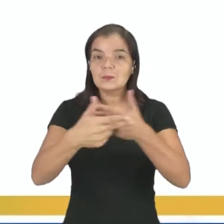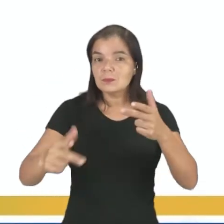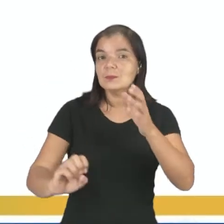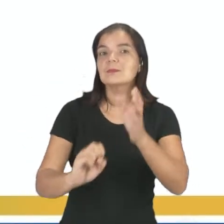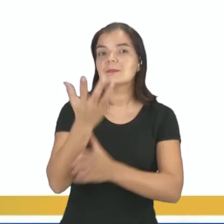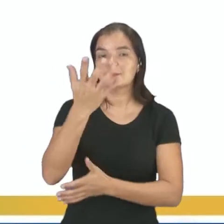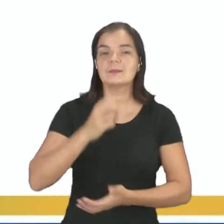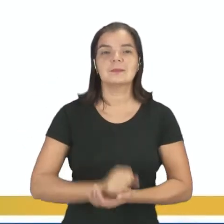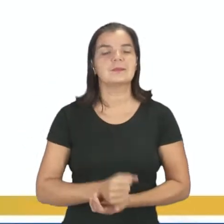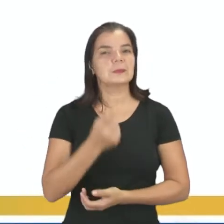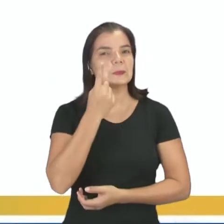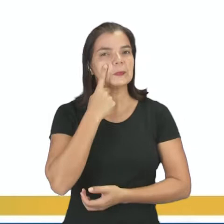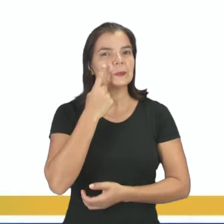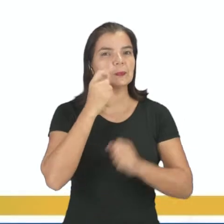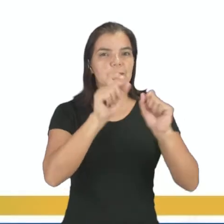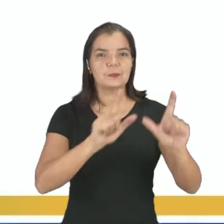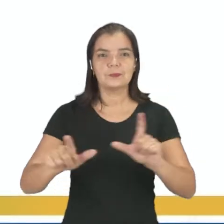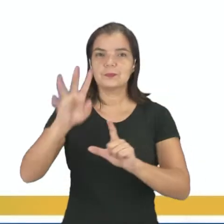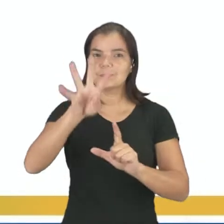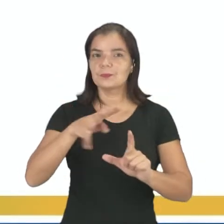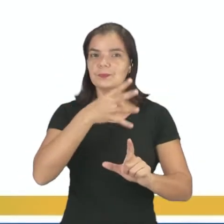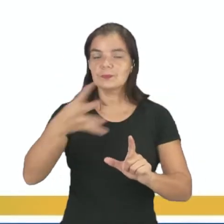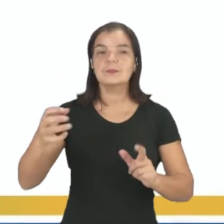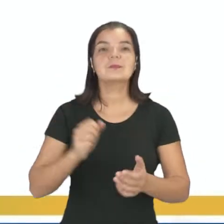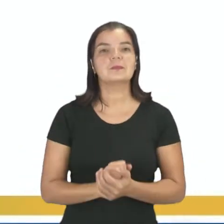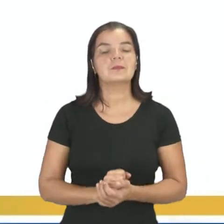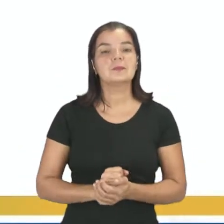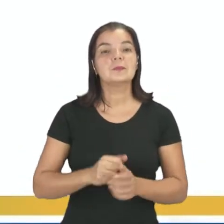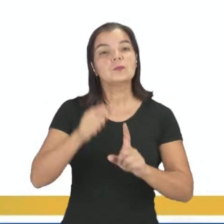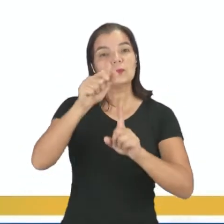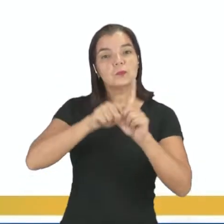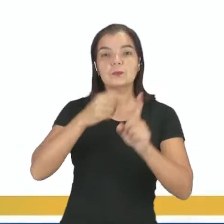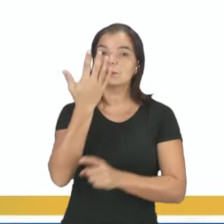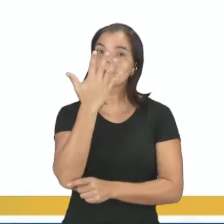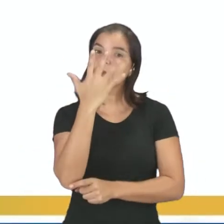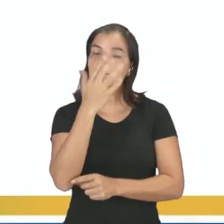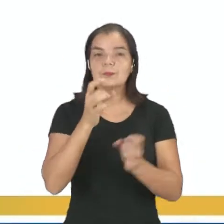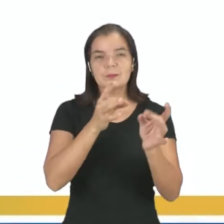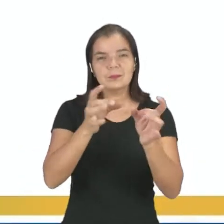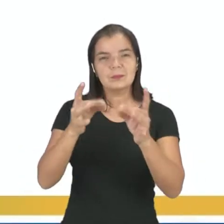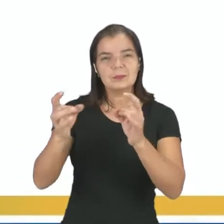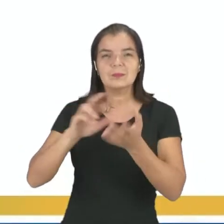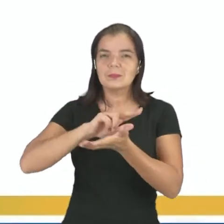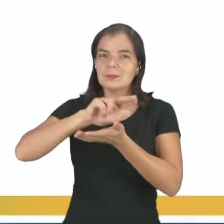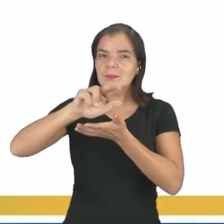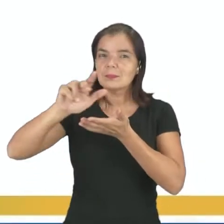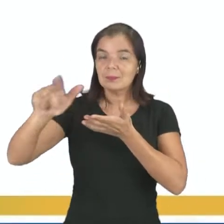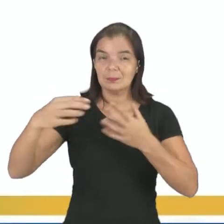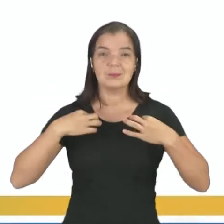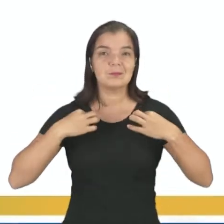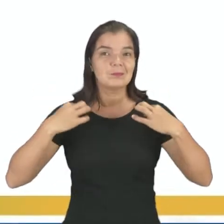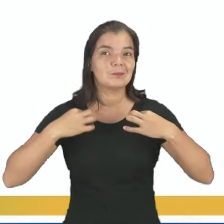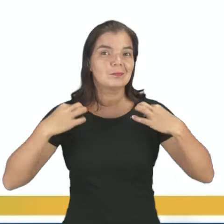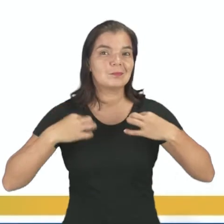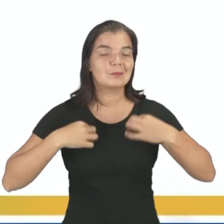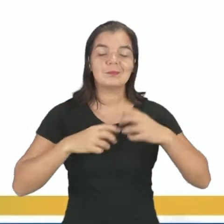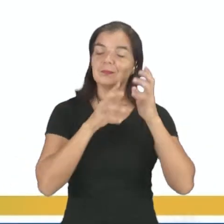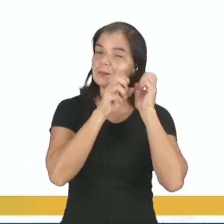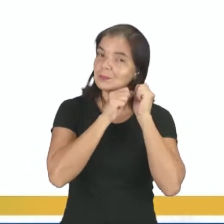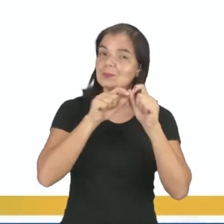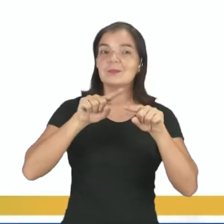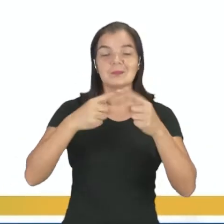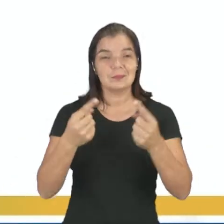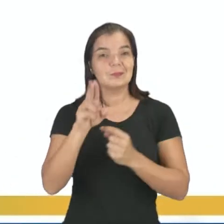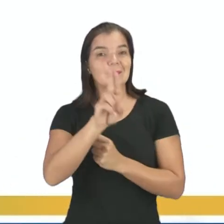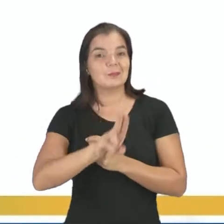acontece. Observe a tabela abaixo. Durante o mês de fevereiro foram vendidas várias camisolas. Camisolas é o